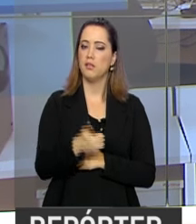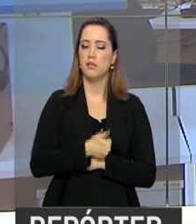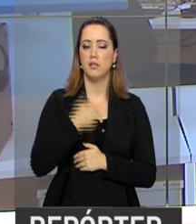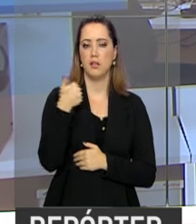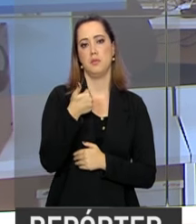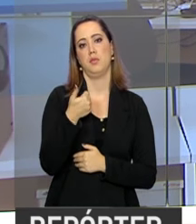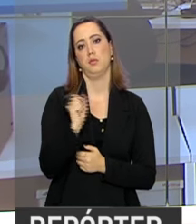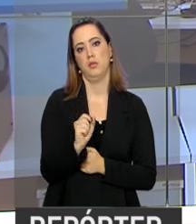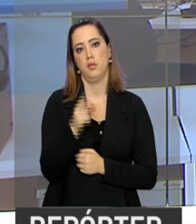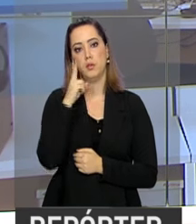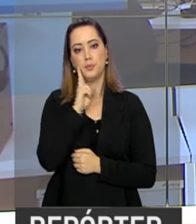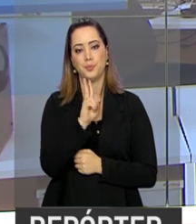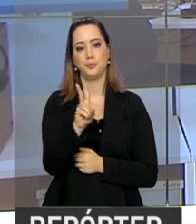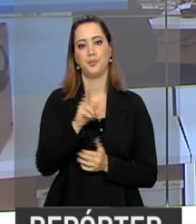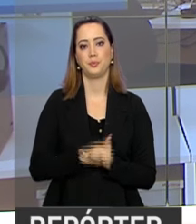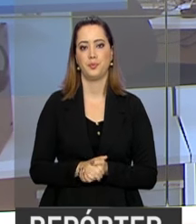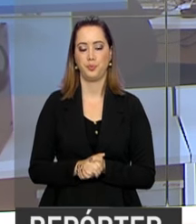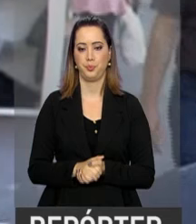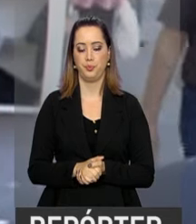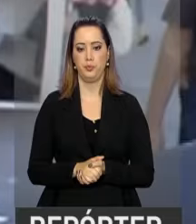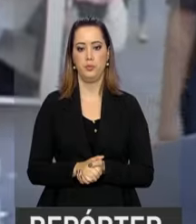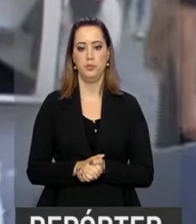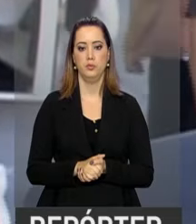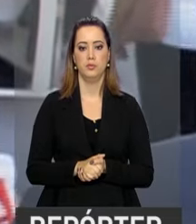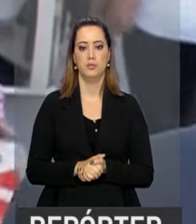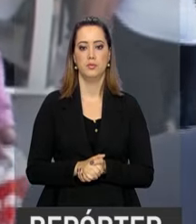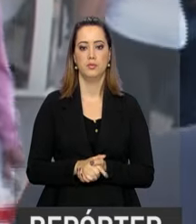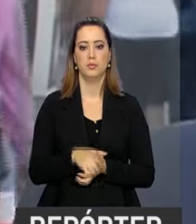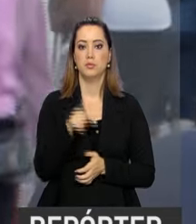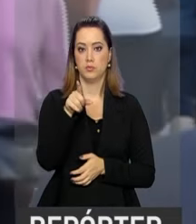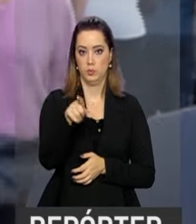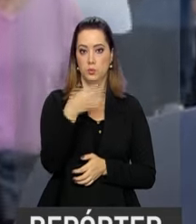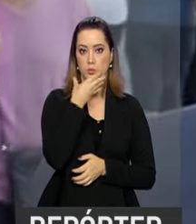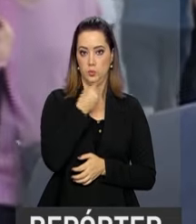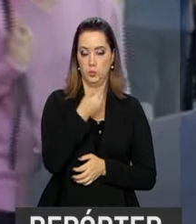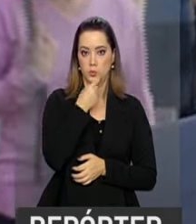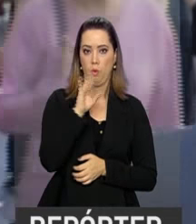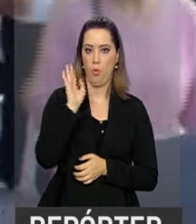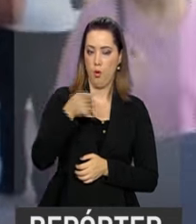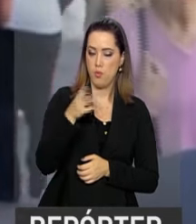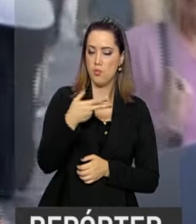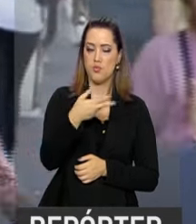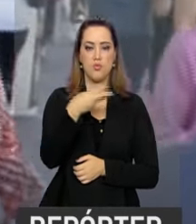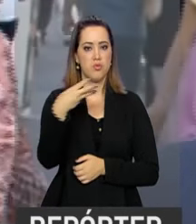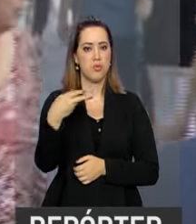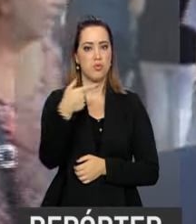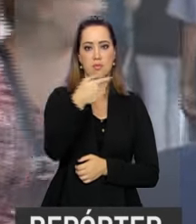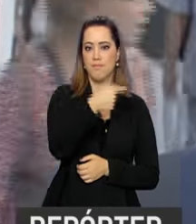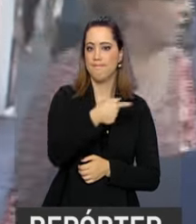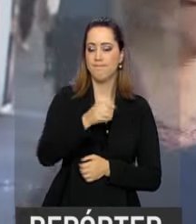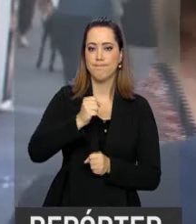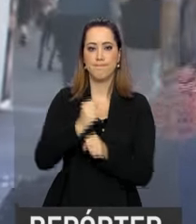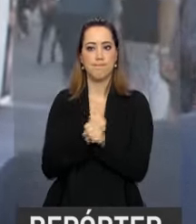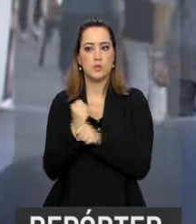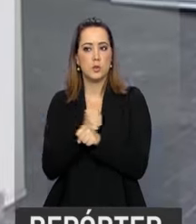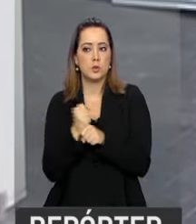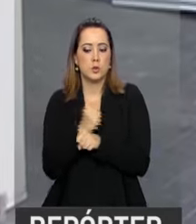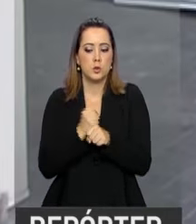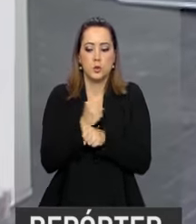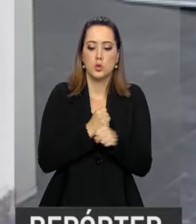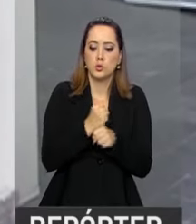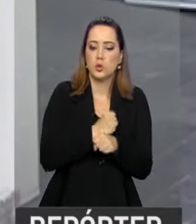essa informação é a Anatel. O Celso trabalha há 37 anos como operador de